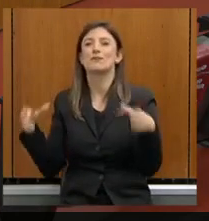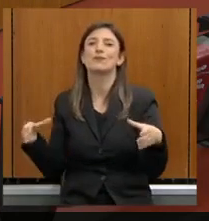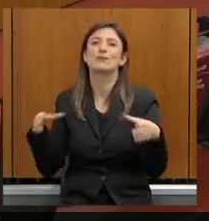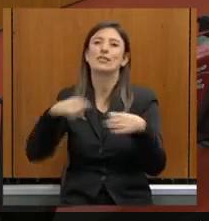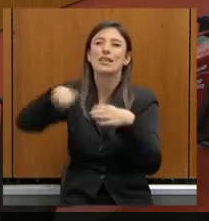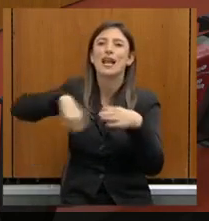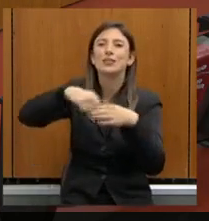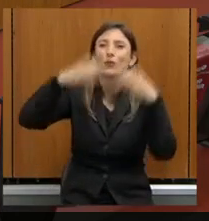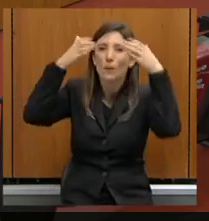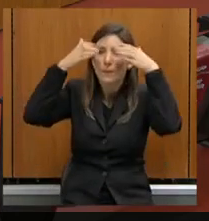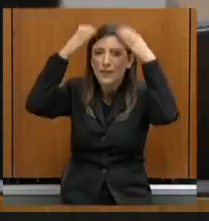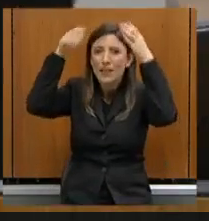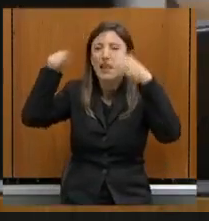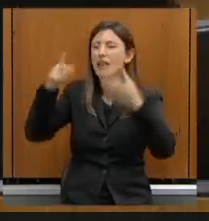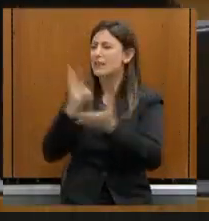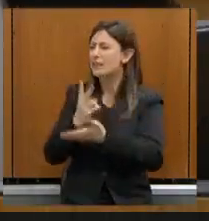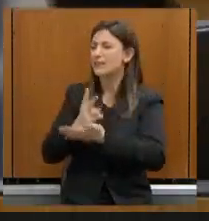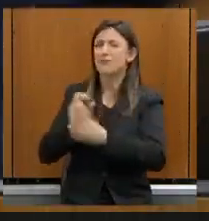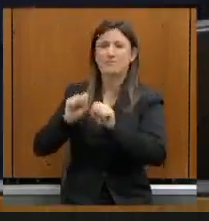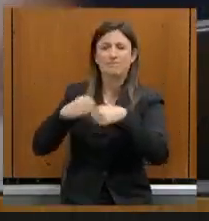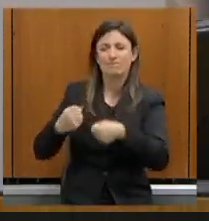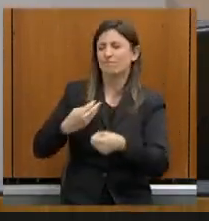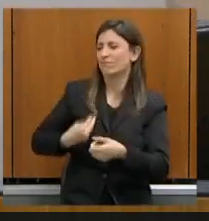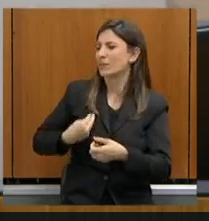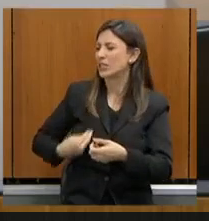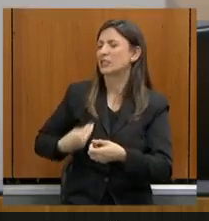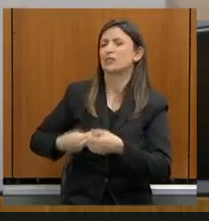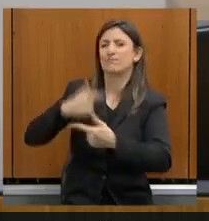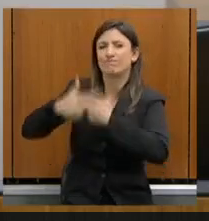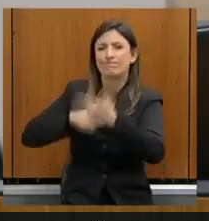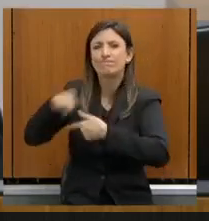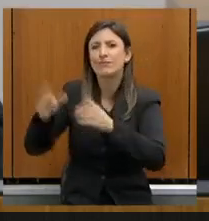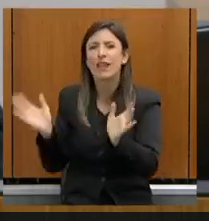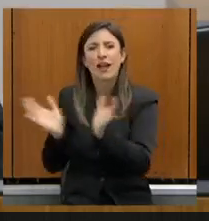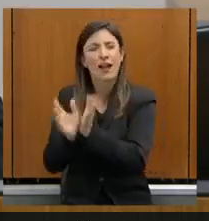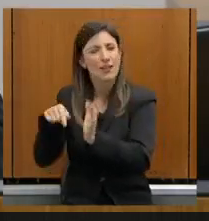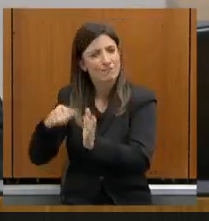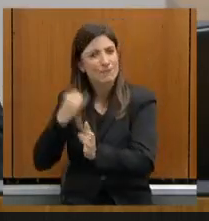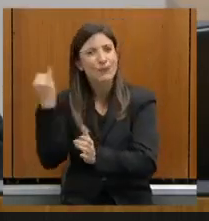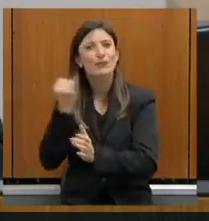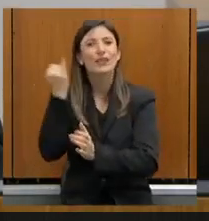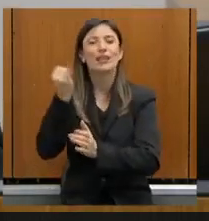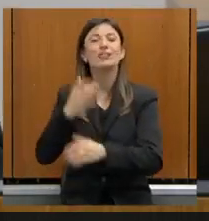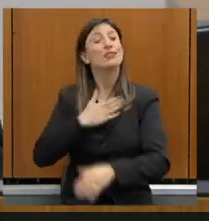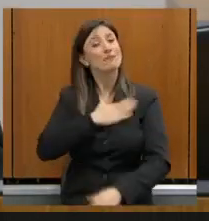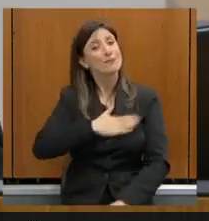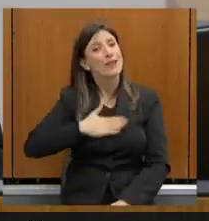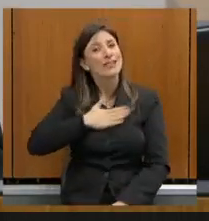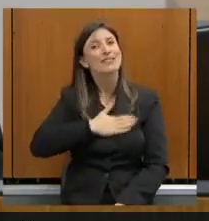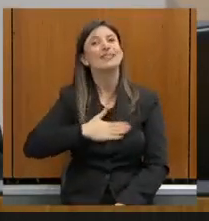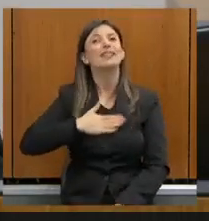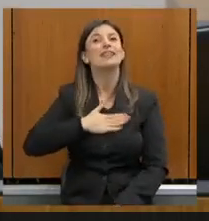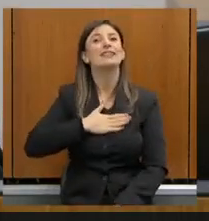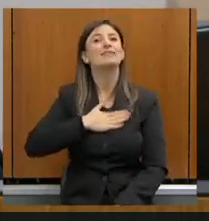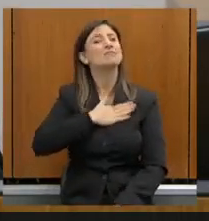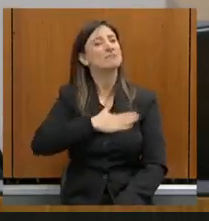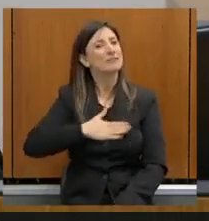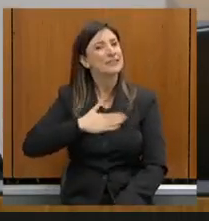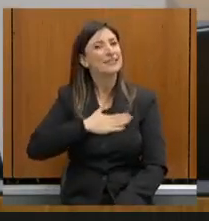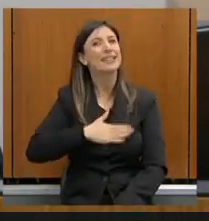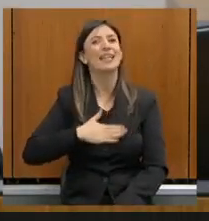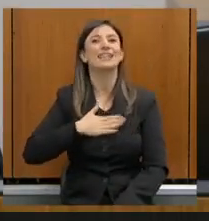atuante aí nesse segmento tão importante. É um prazer contar,